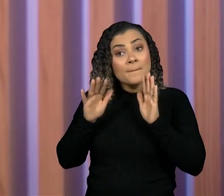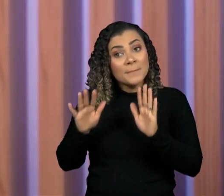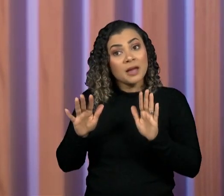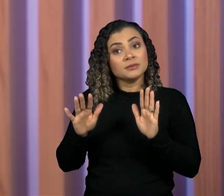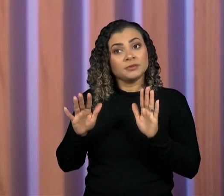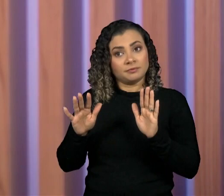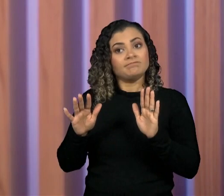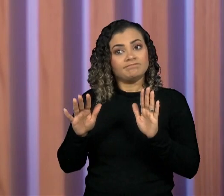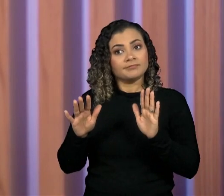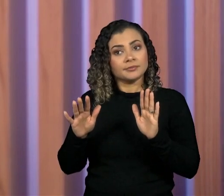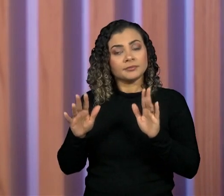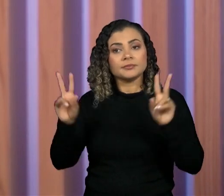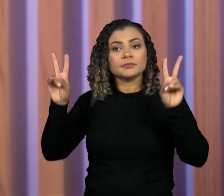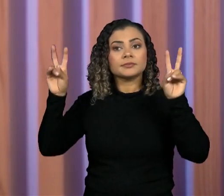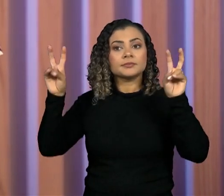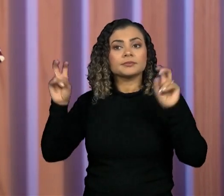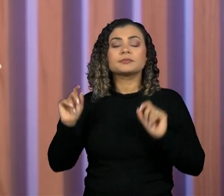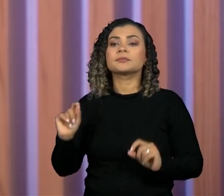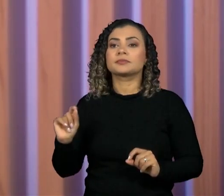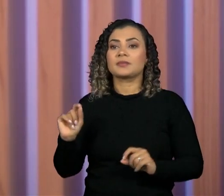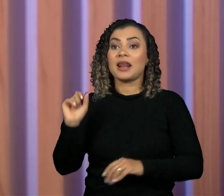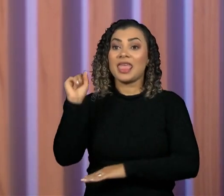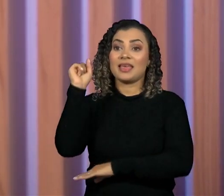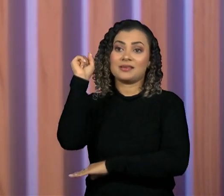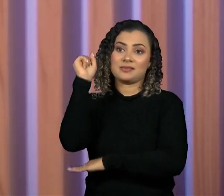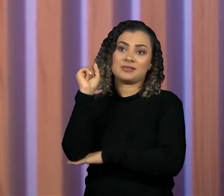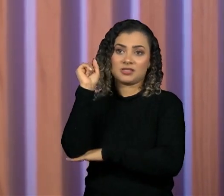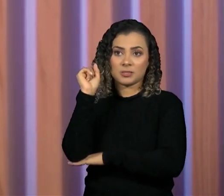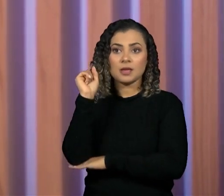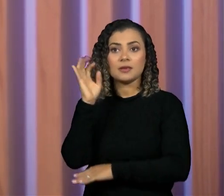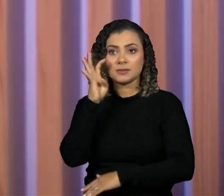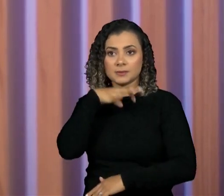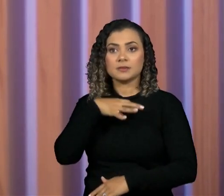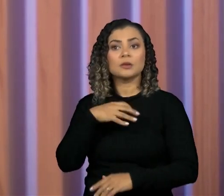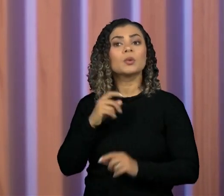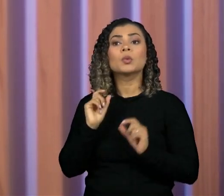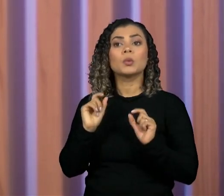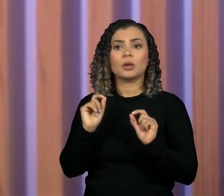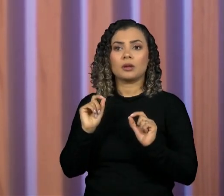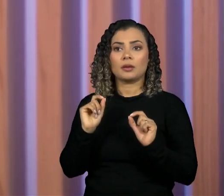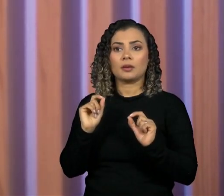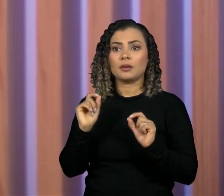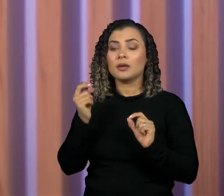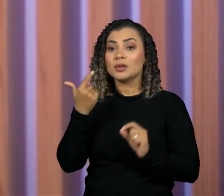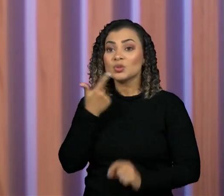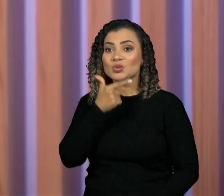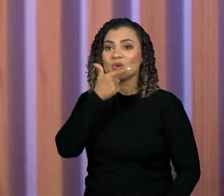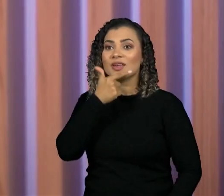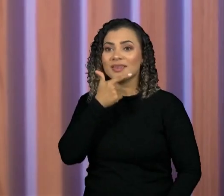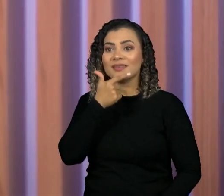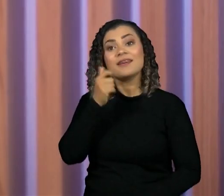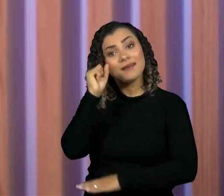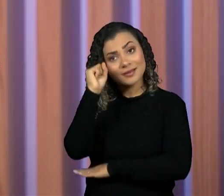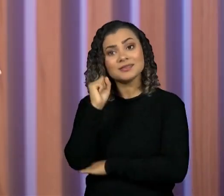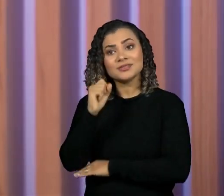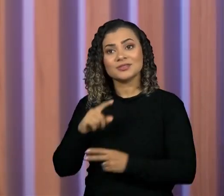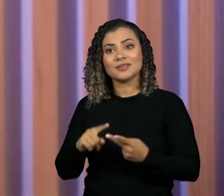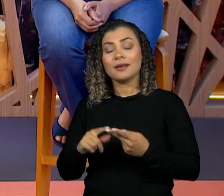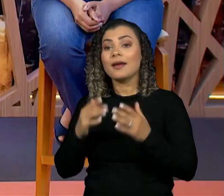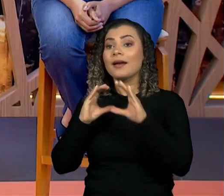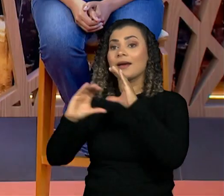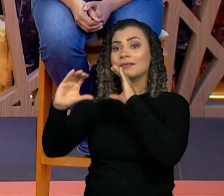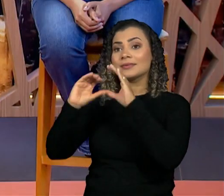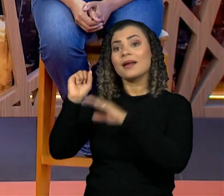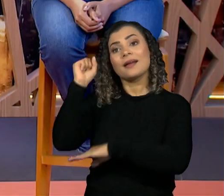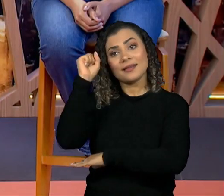uma questão de resistência. Sorrir é resistir. Cantar é resistir.